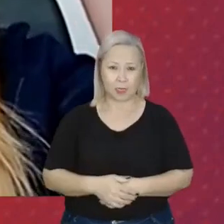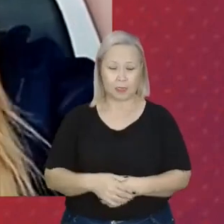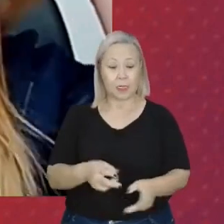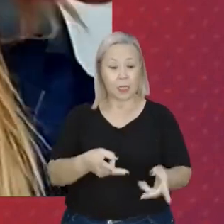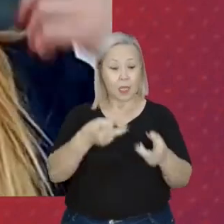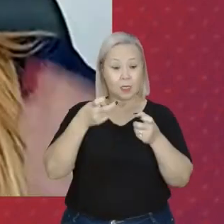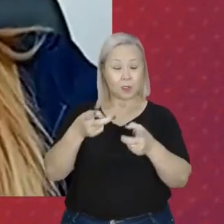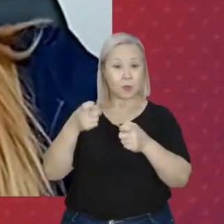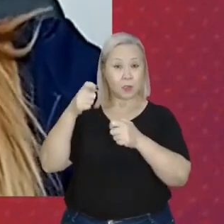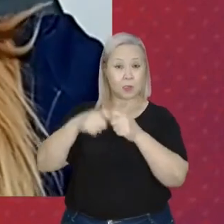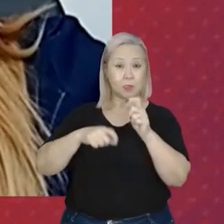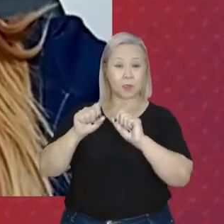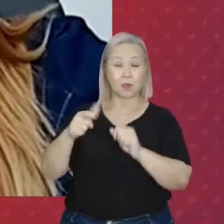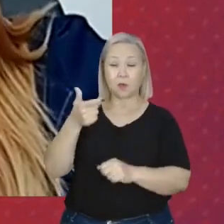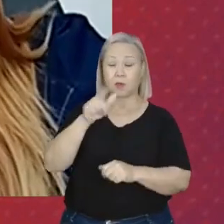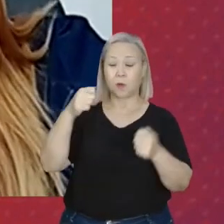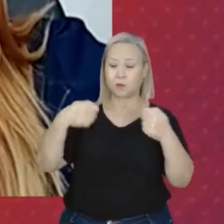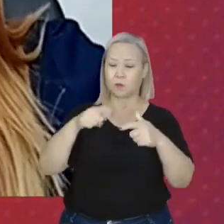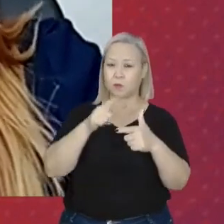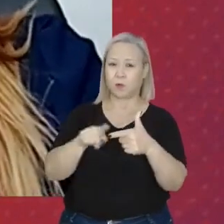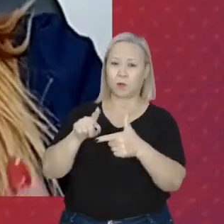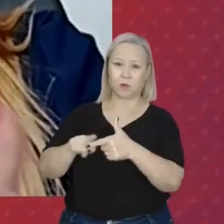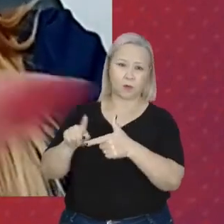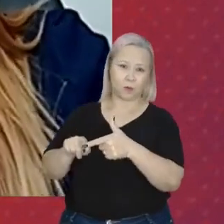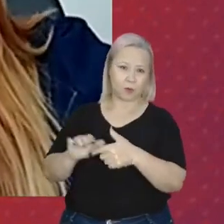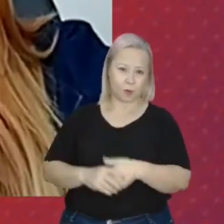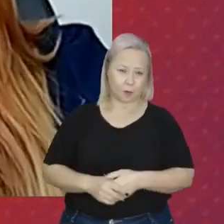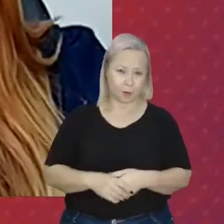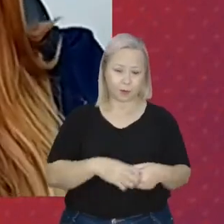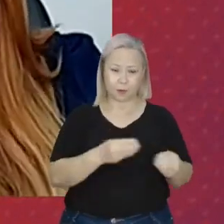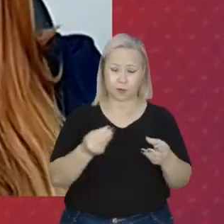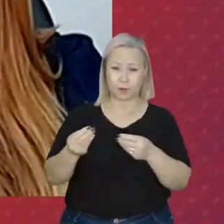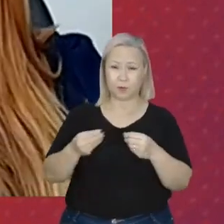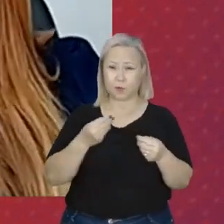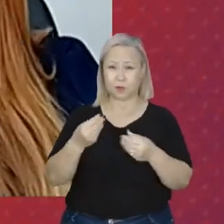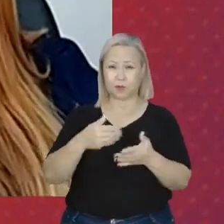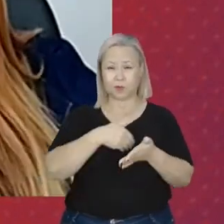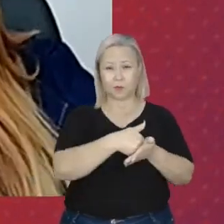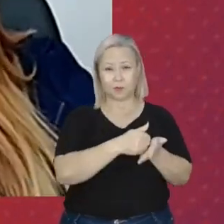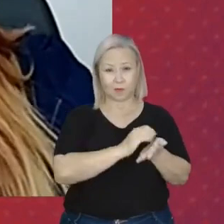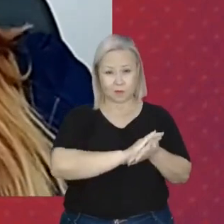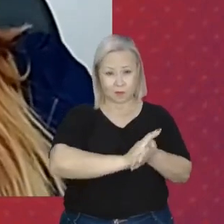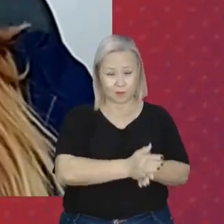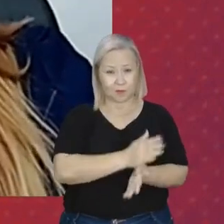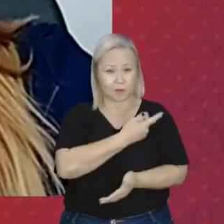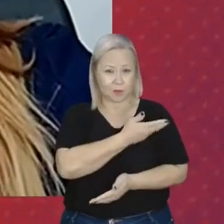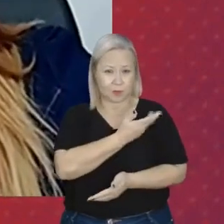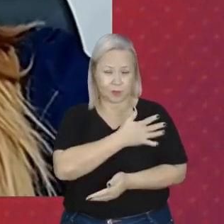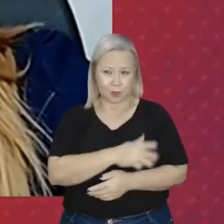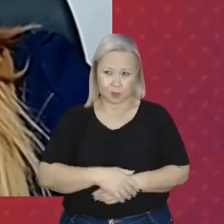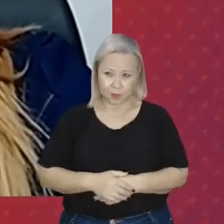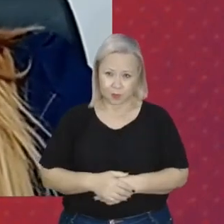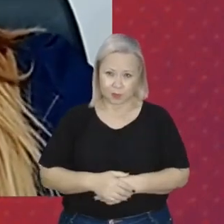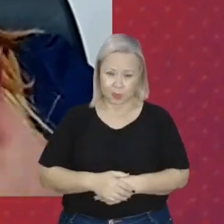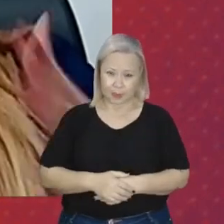sexual e de outras demandas, enfim. São muitas exclusões e há quase uma